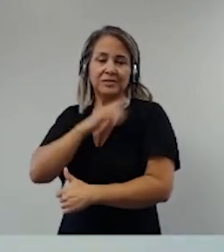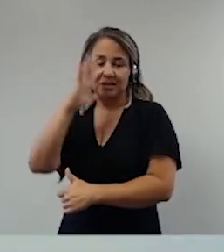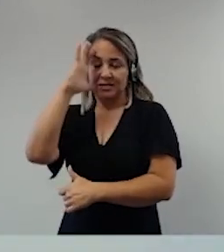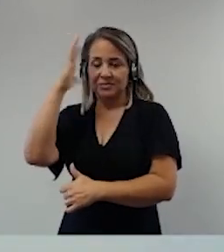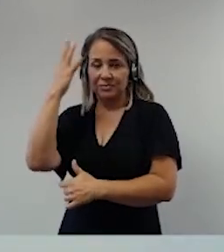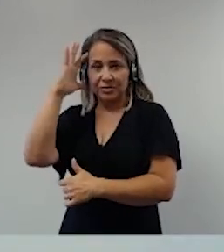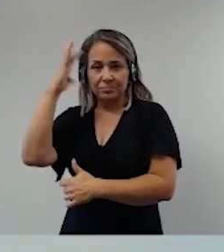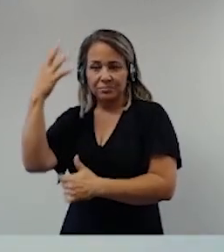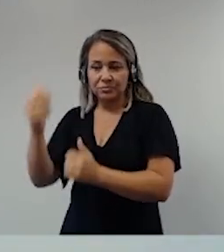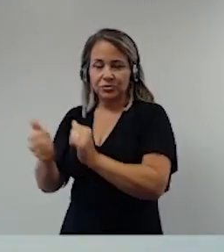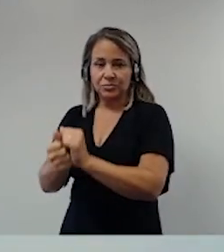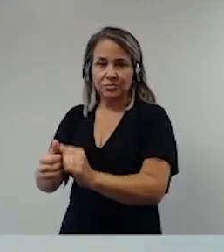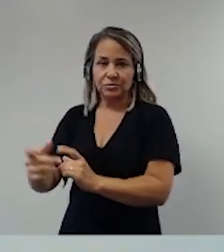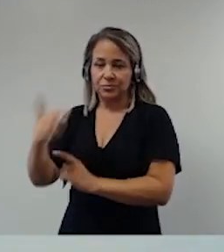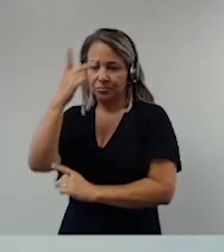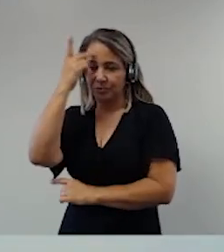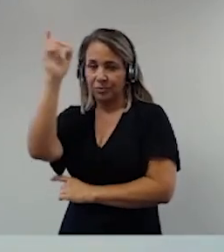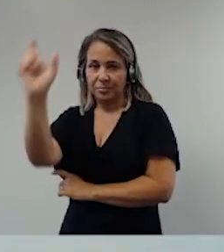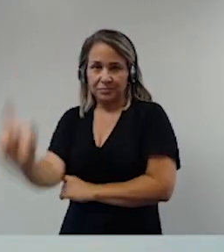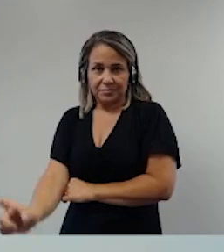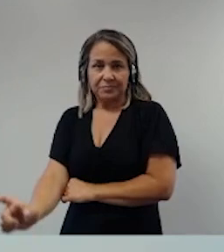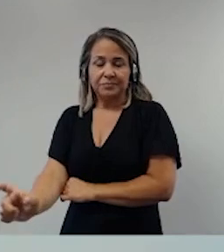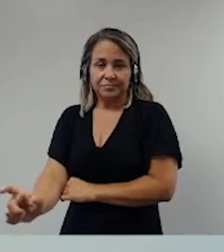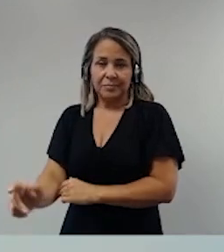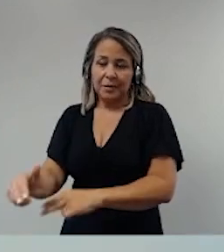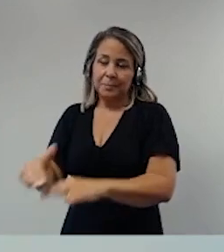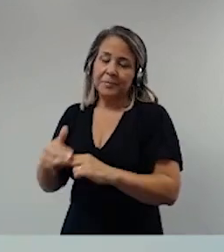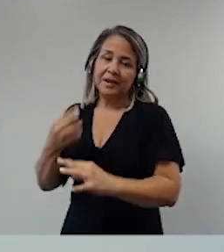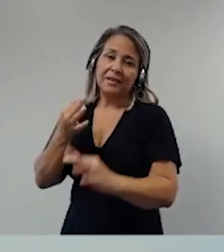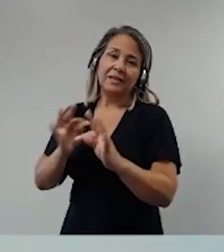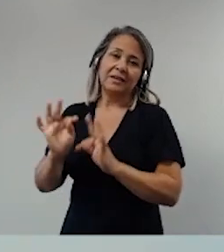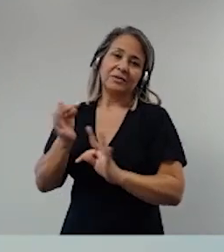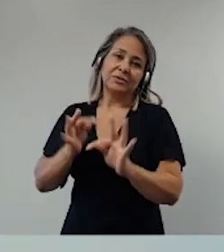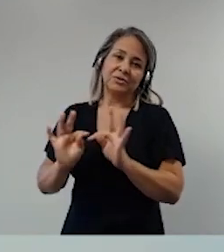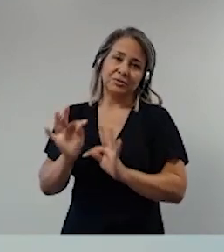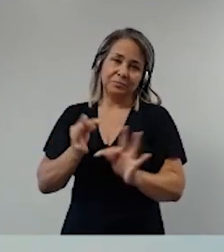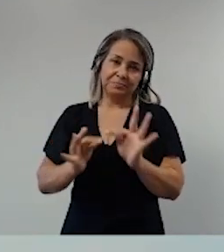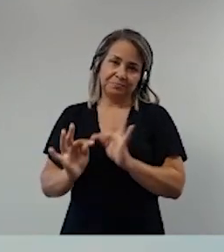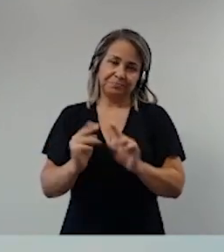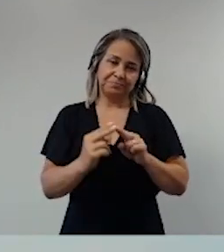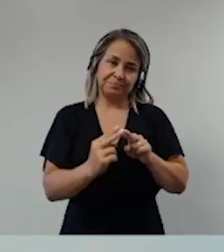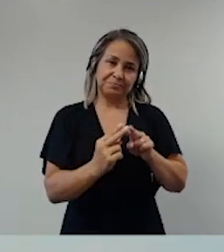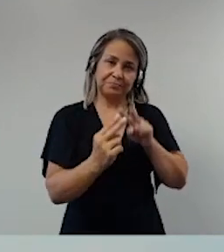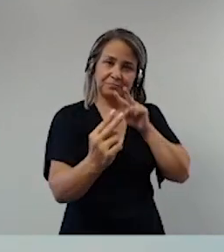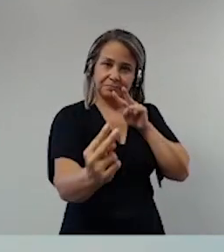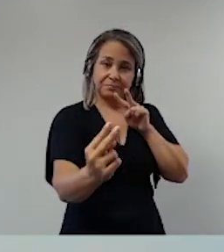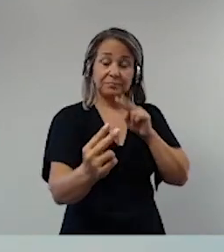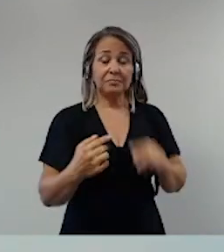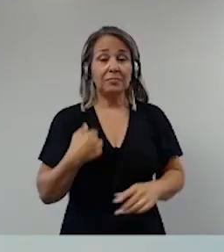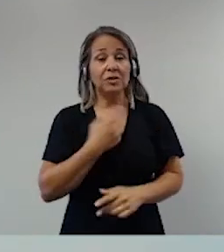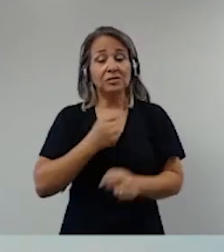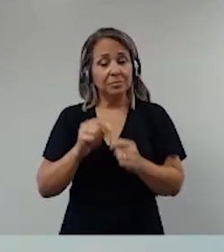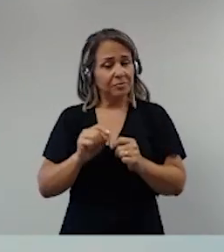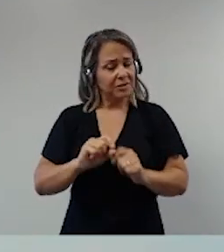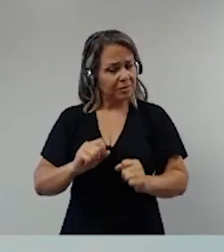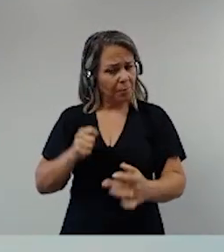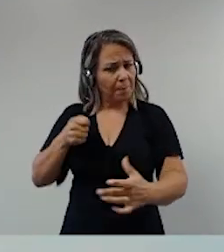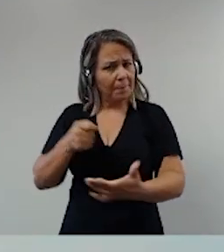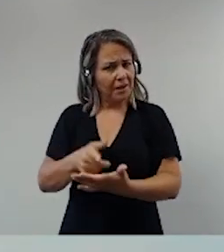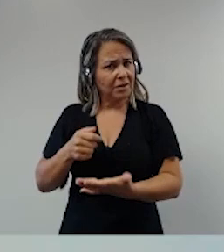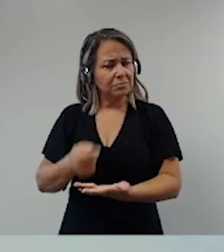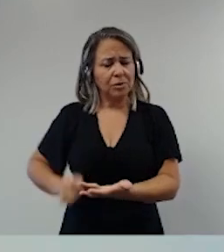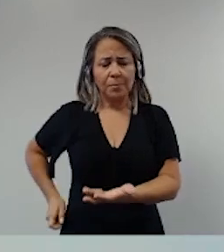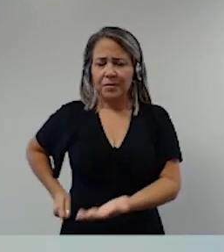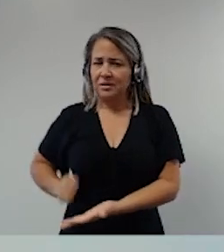decisões do cliente através da tecnologia. Com isso, nós estamos investindo, João, pesadamente em tecnologia